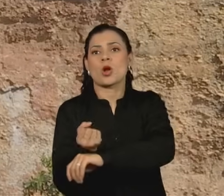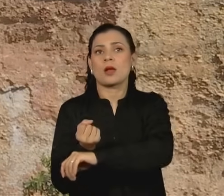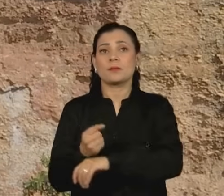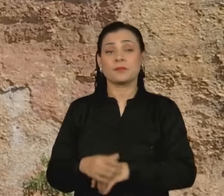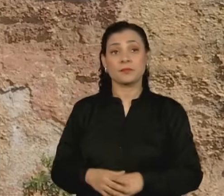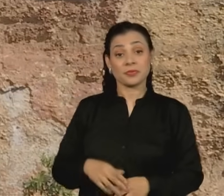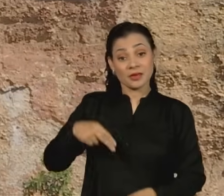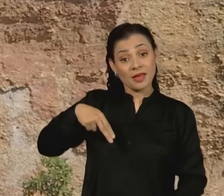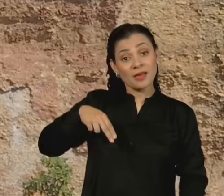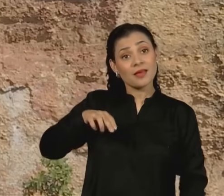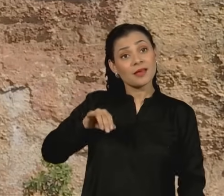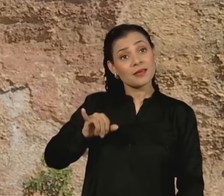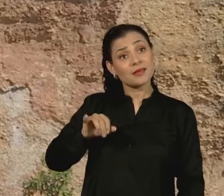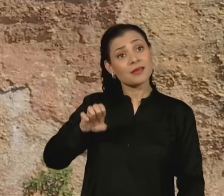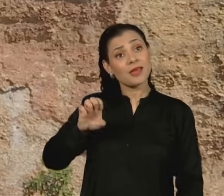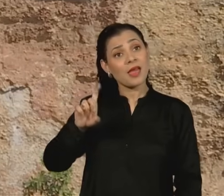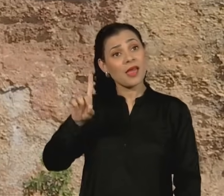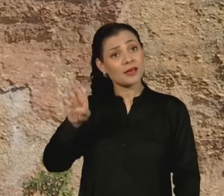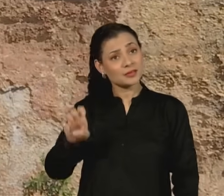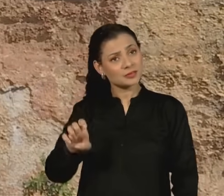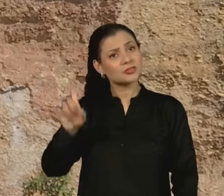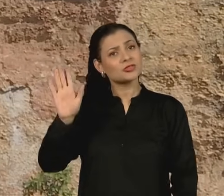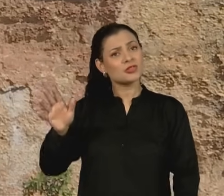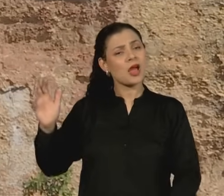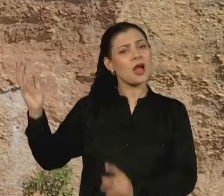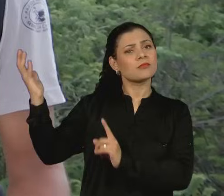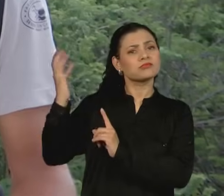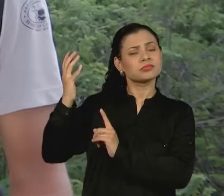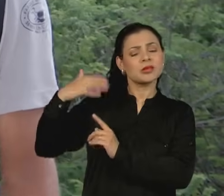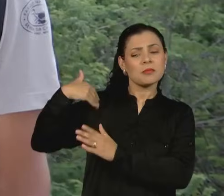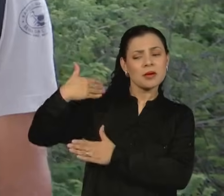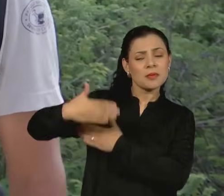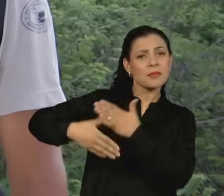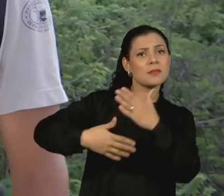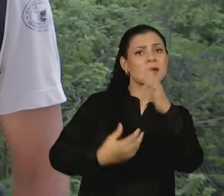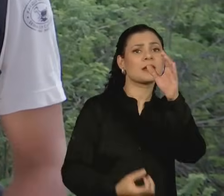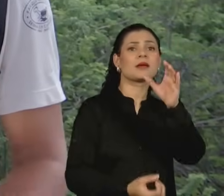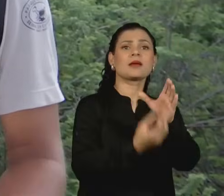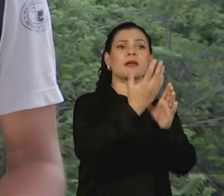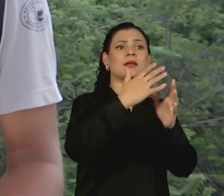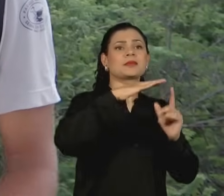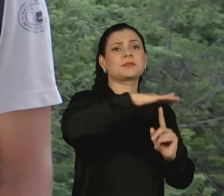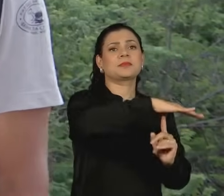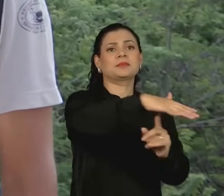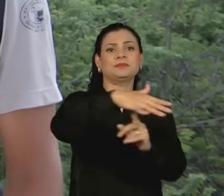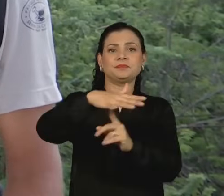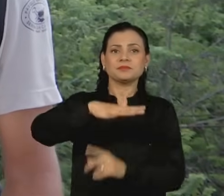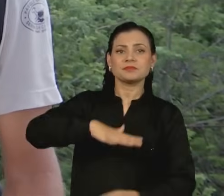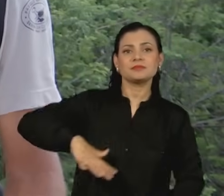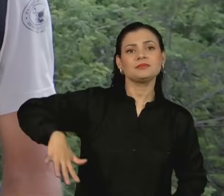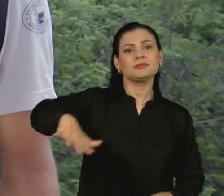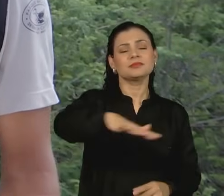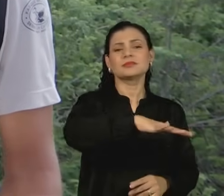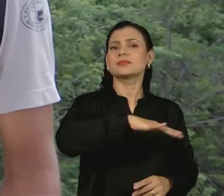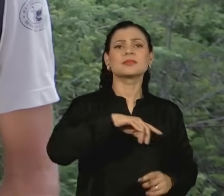Niede, ela já deixou seu legado aqui para a gente, né, com a criação do parque, que aqui para nós era uma